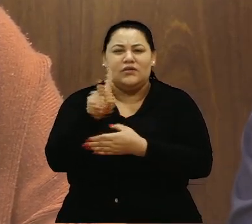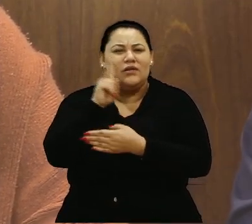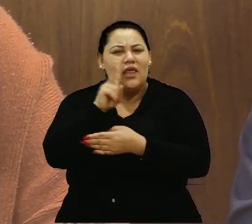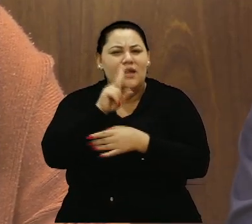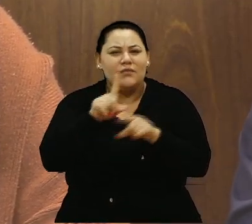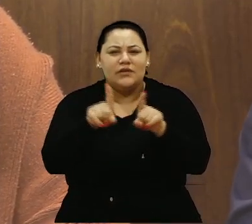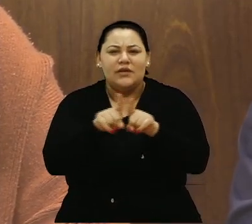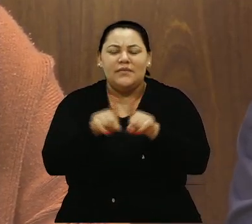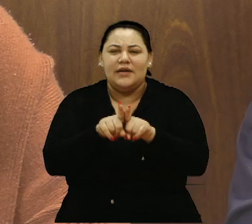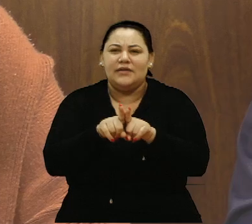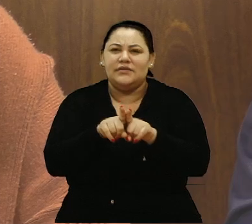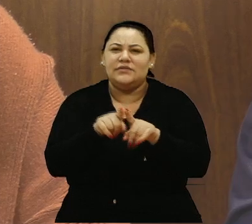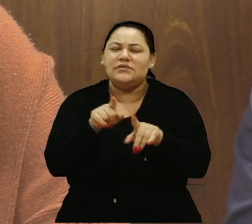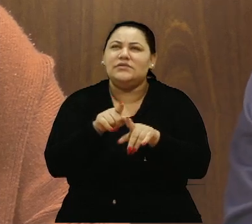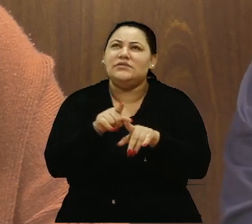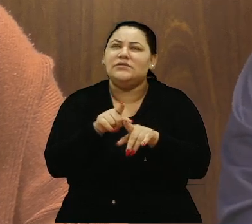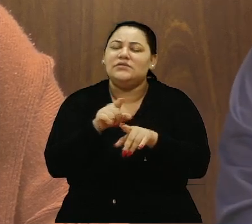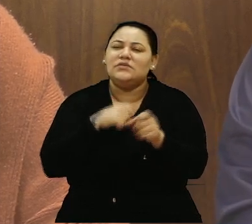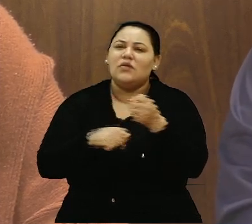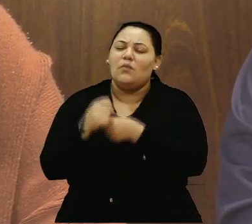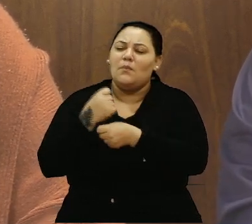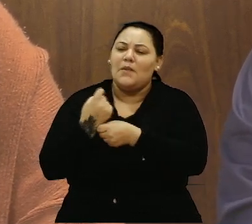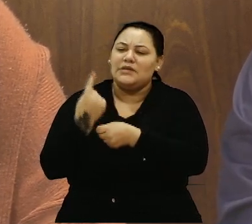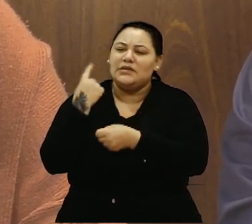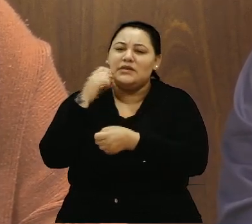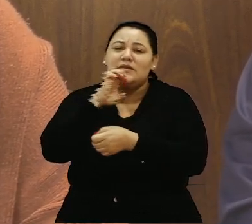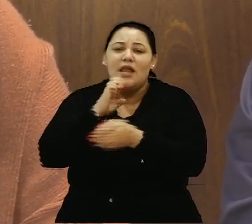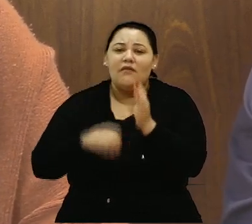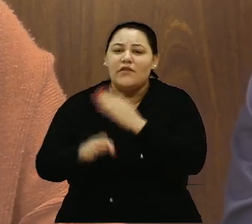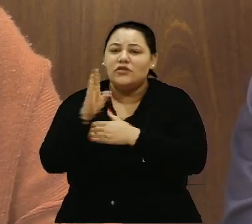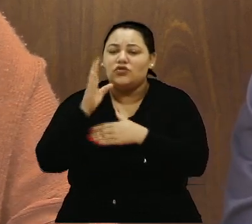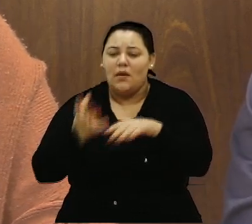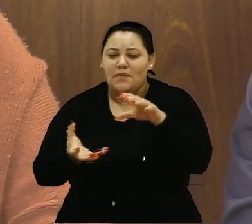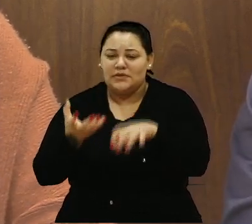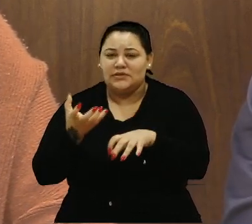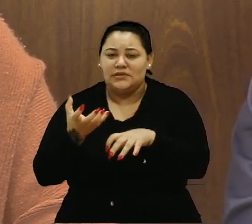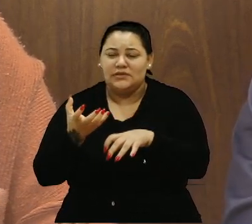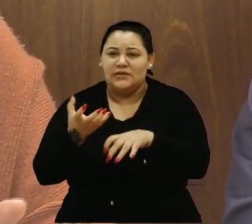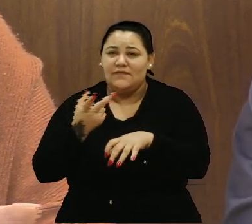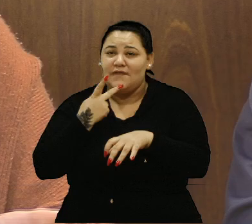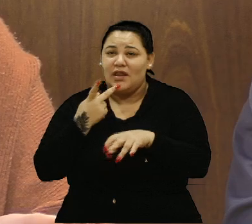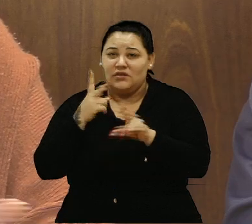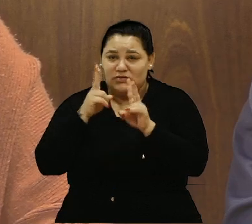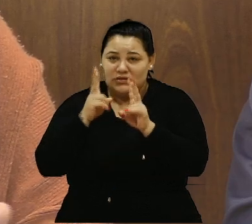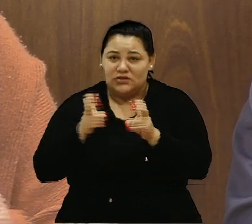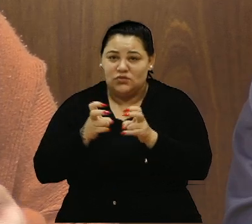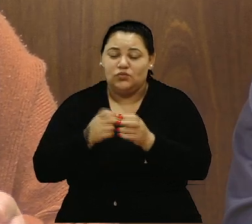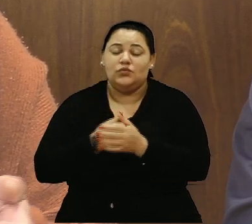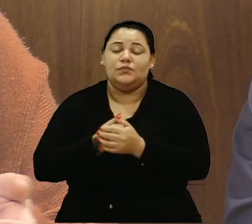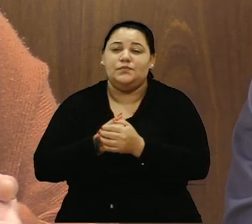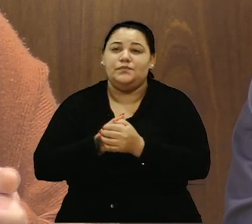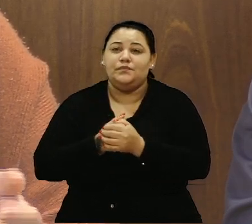legislatura passada esteve, inclusive, em Brasília, tratando sobre esse tema e foi